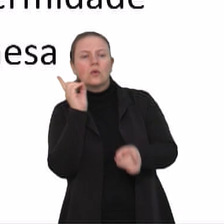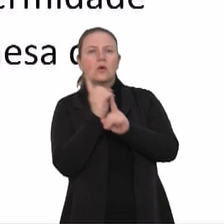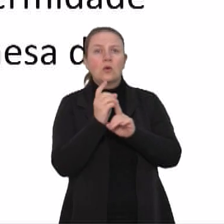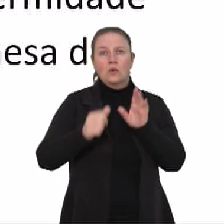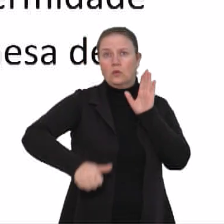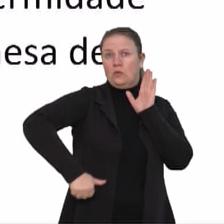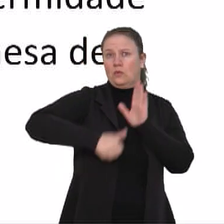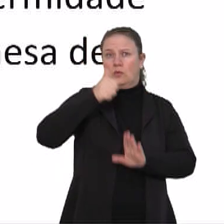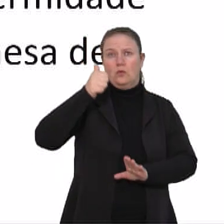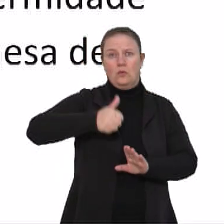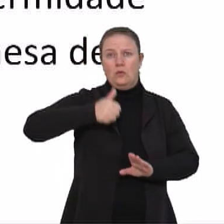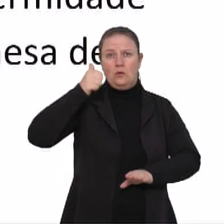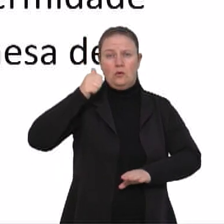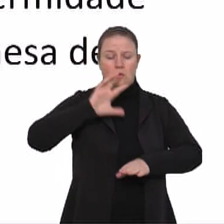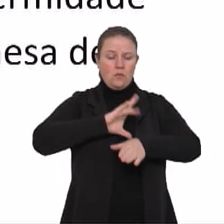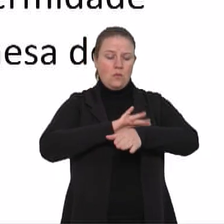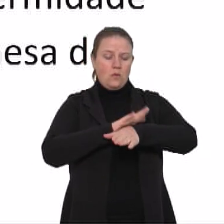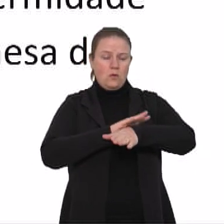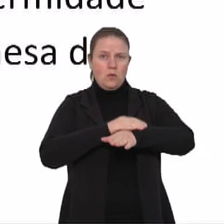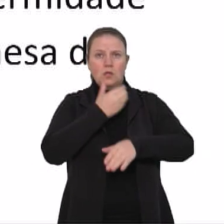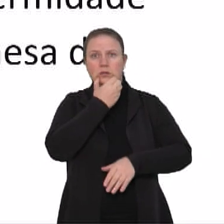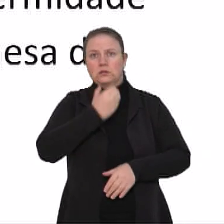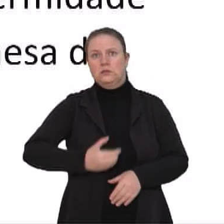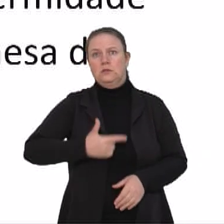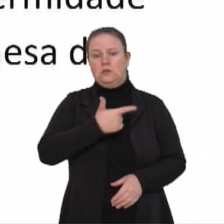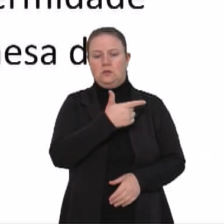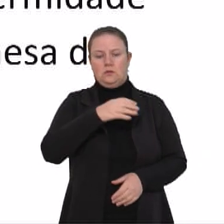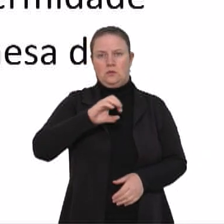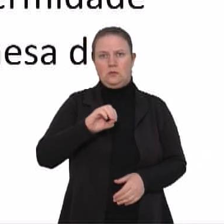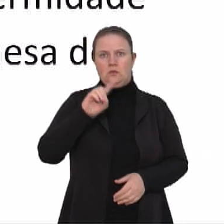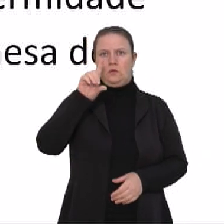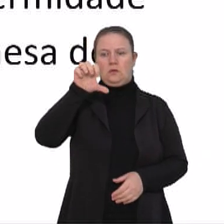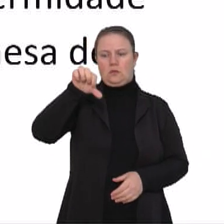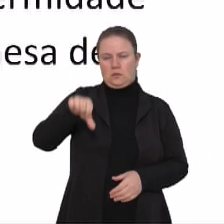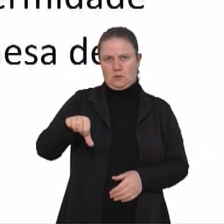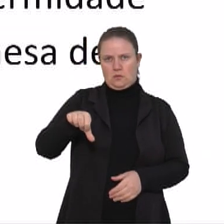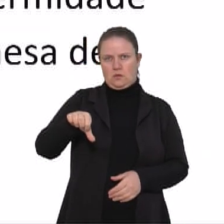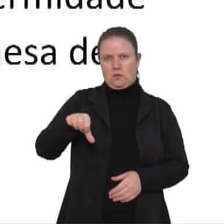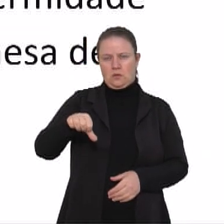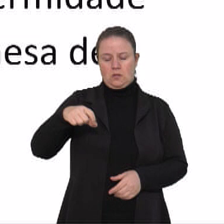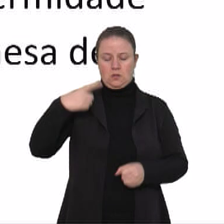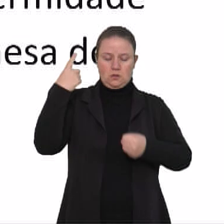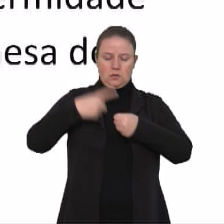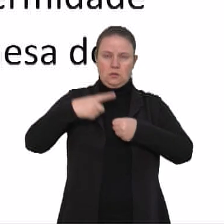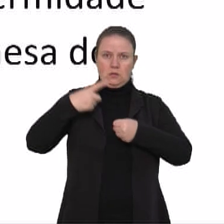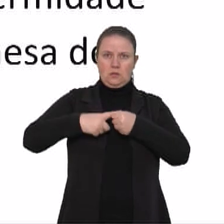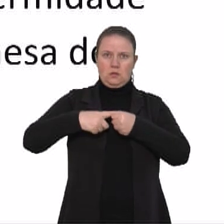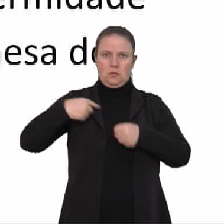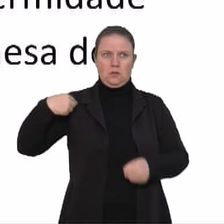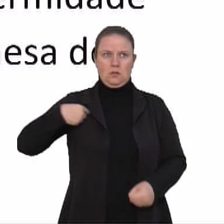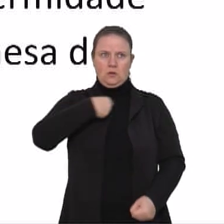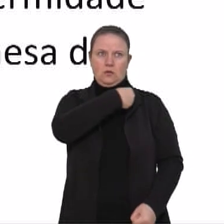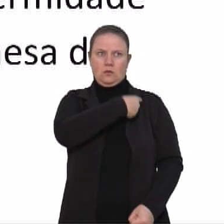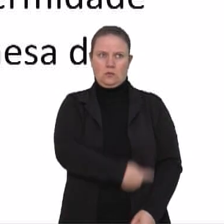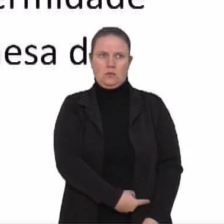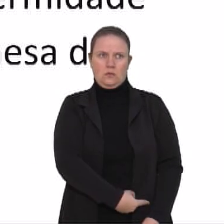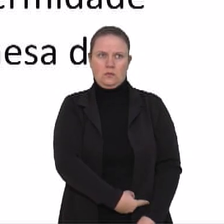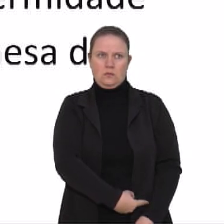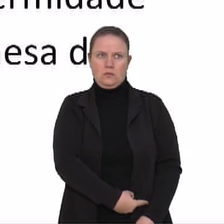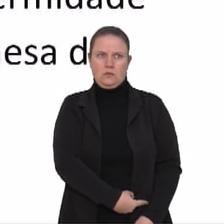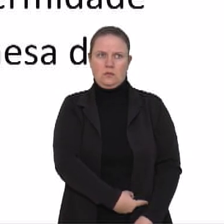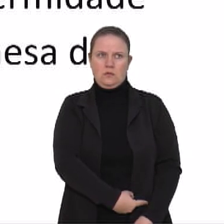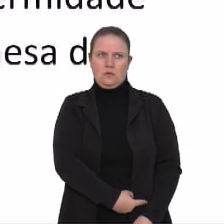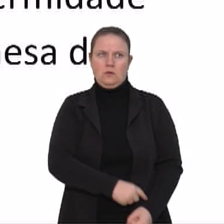da enfermidade, ocorrido em dezembro de 2019 na cidade chinesa de Wuhan. Não é